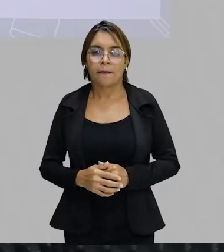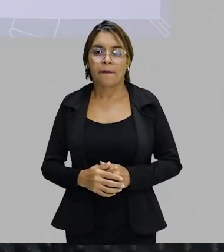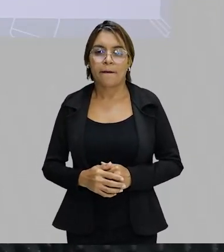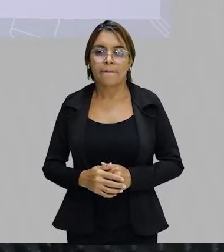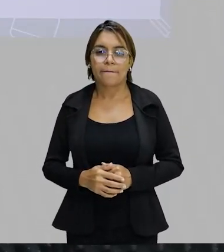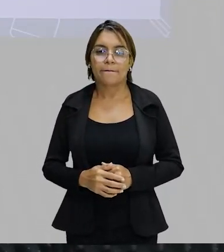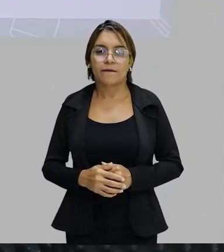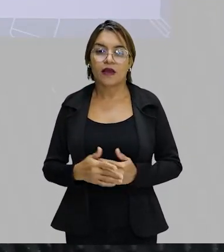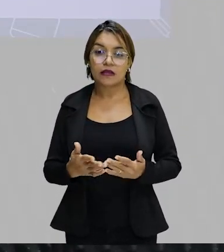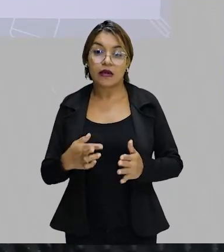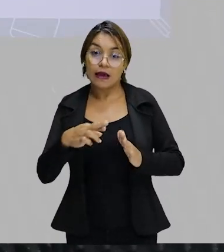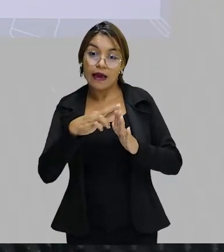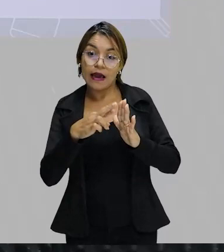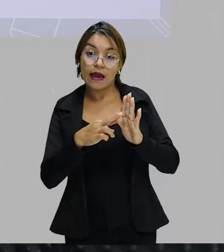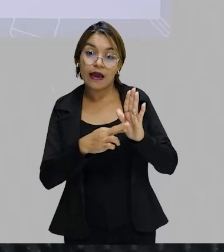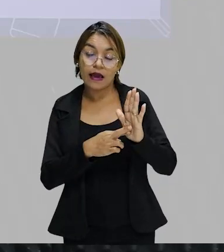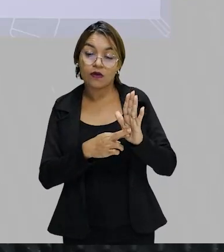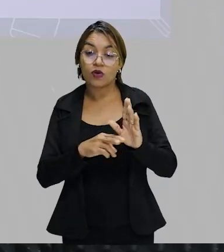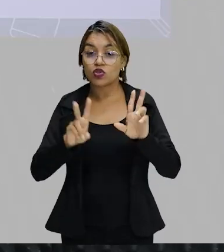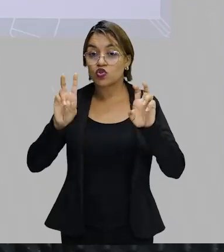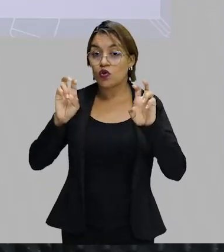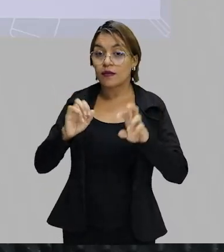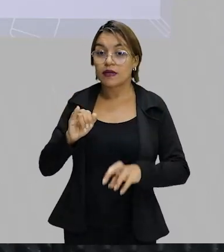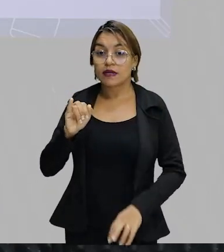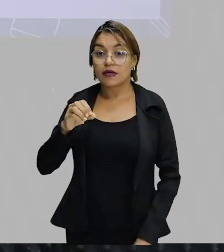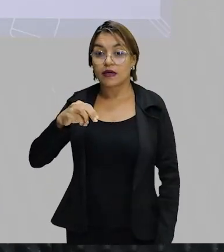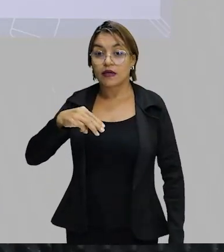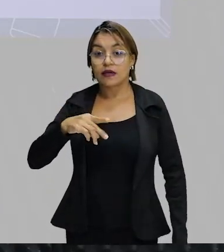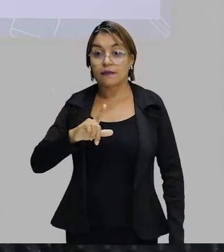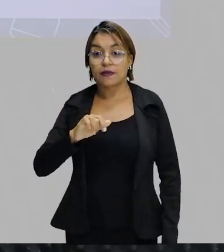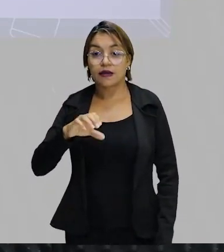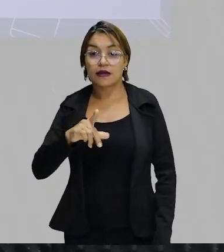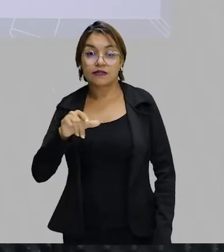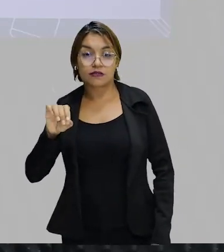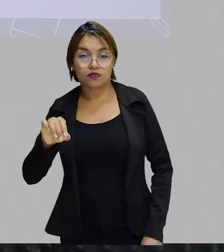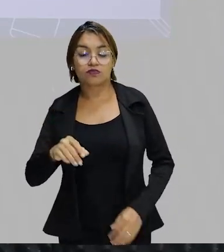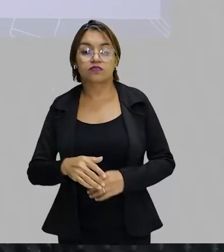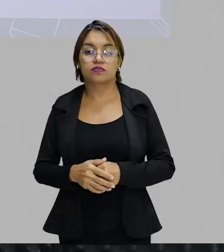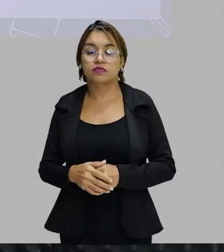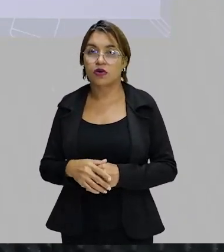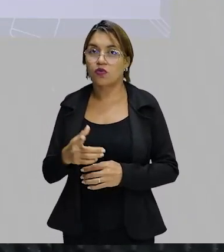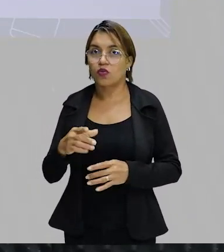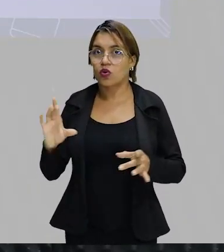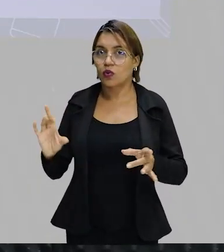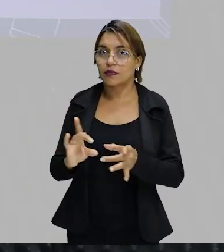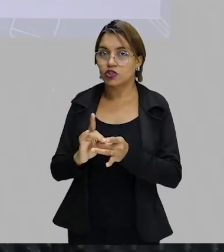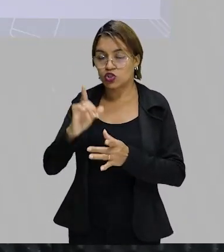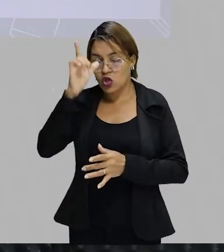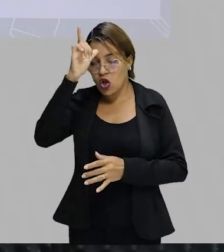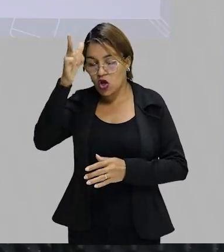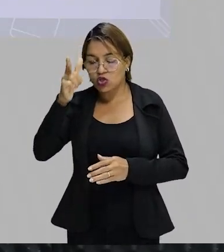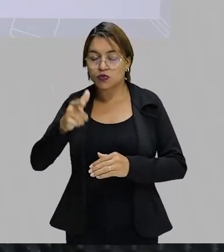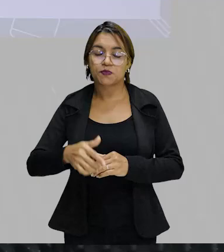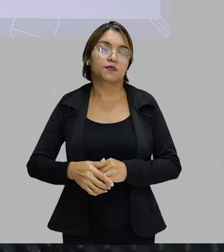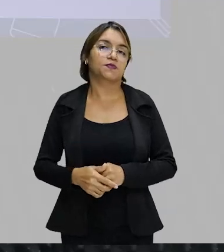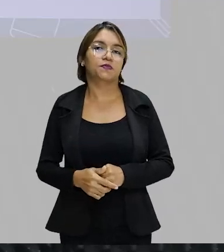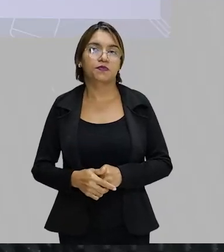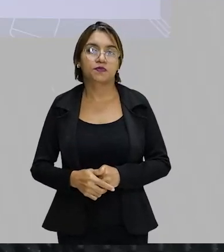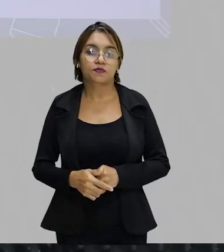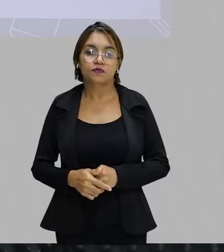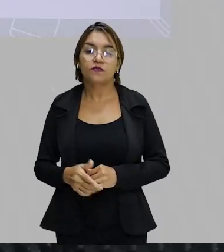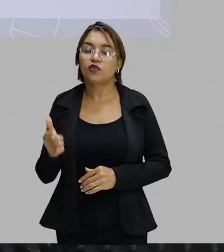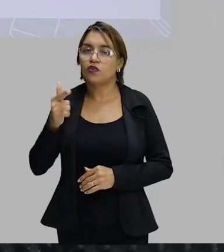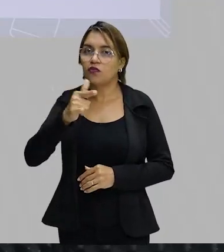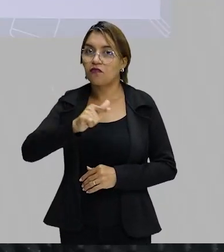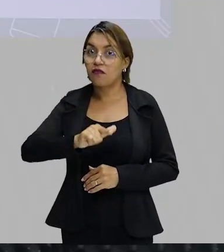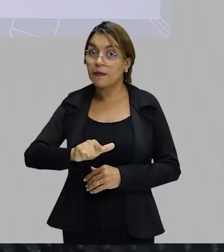de comando a respeito de exercícios a partir dos conectivos lógicos, tá? Mais uma